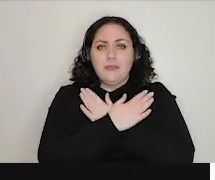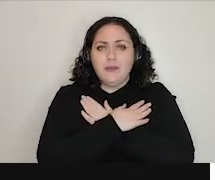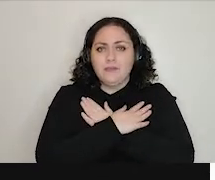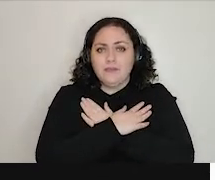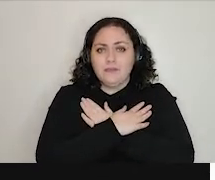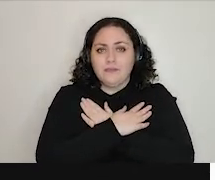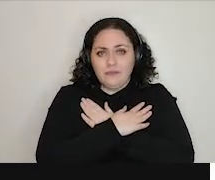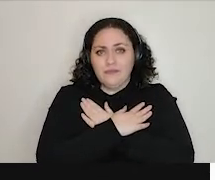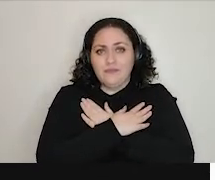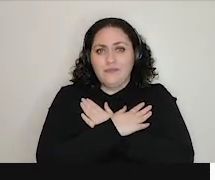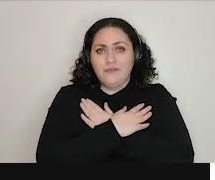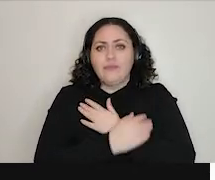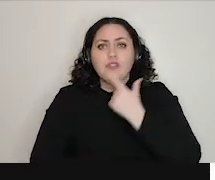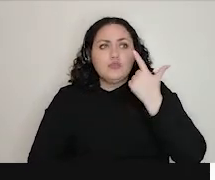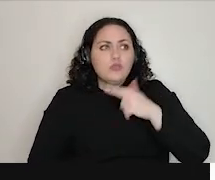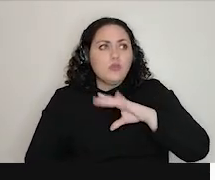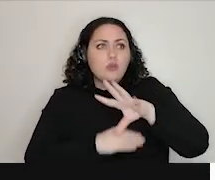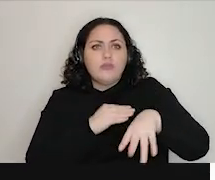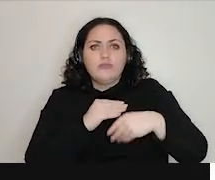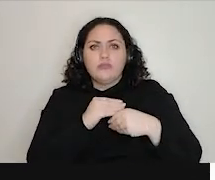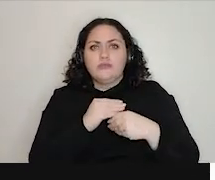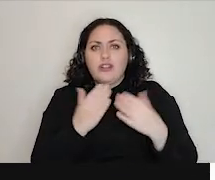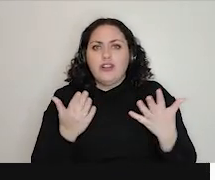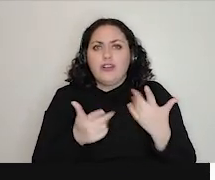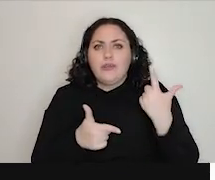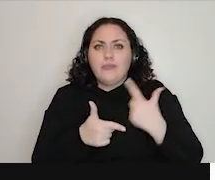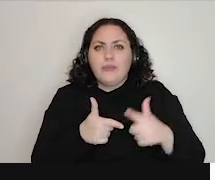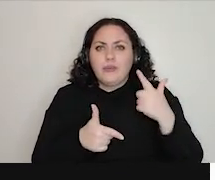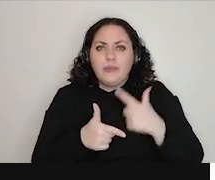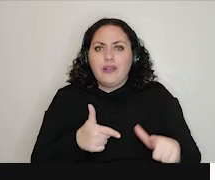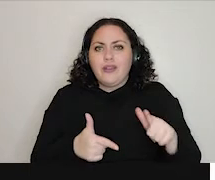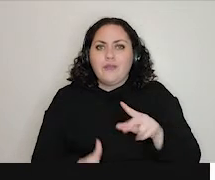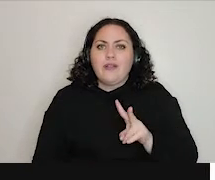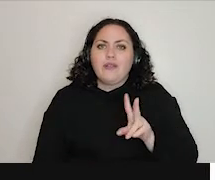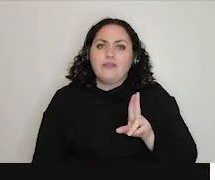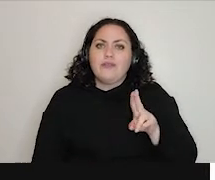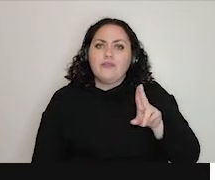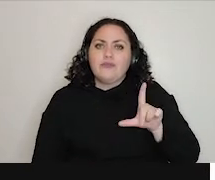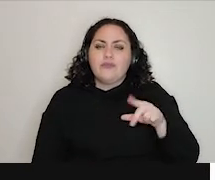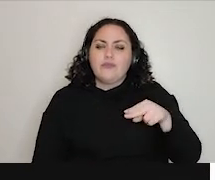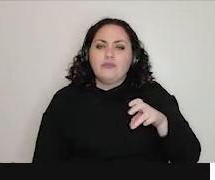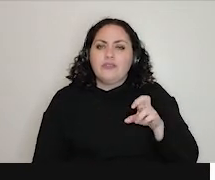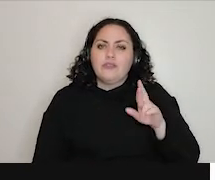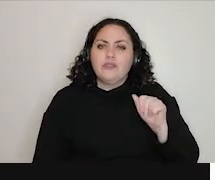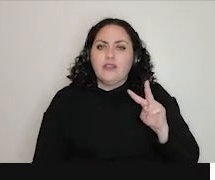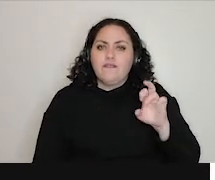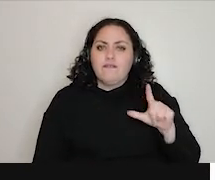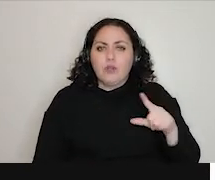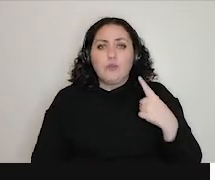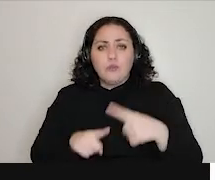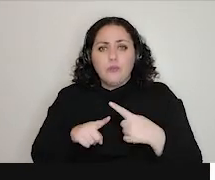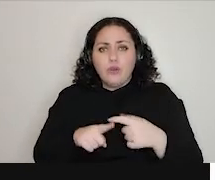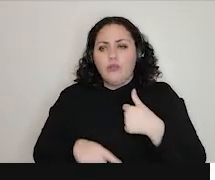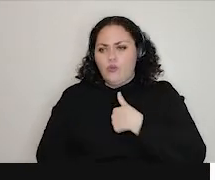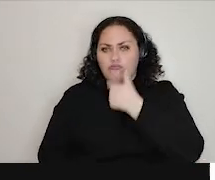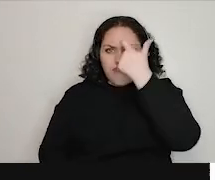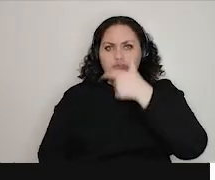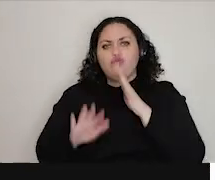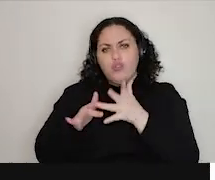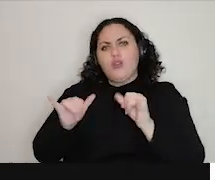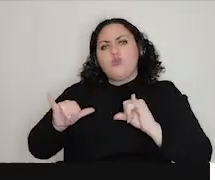mais um componente, agora econômico, de vulnerabilidade na sua vida. O quanto esse indivíduo que